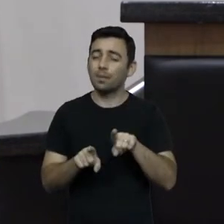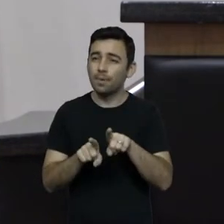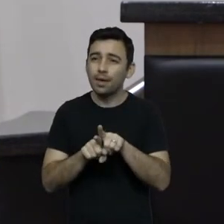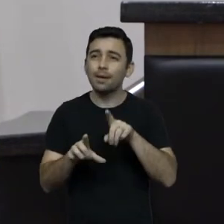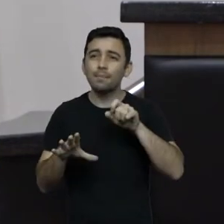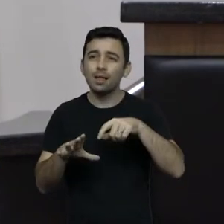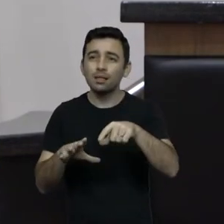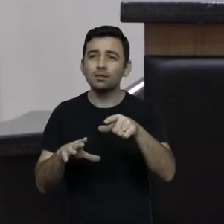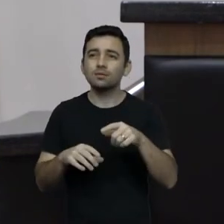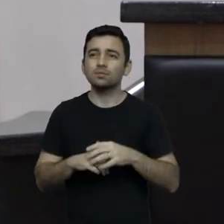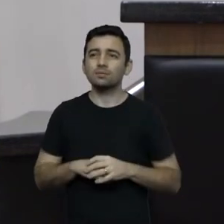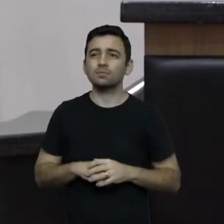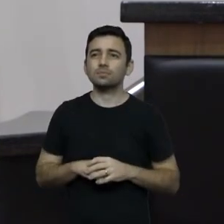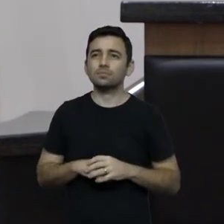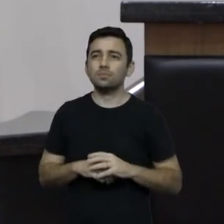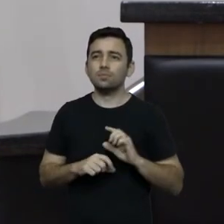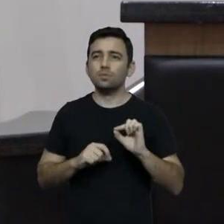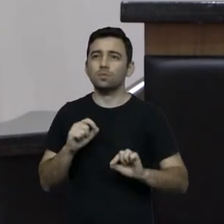do